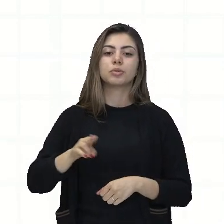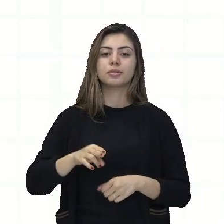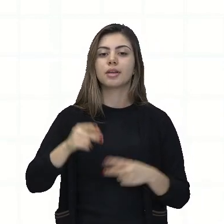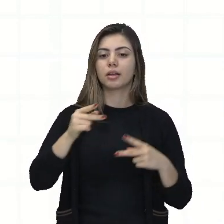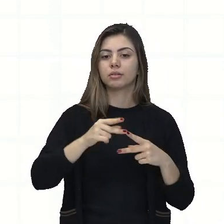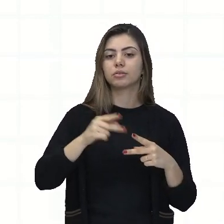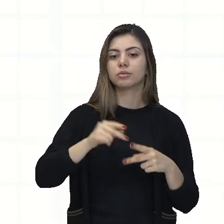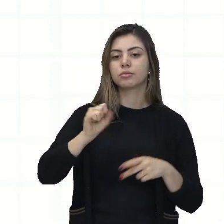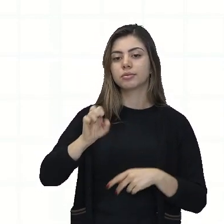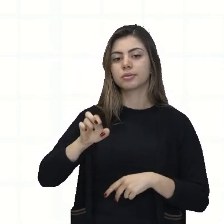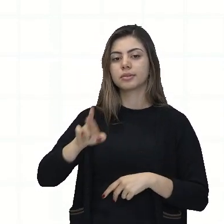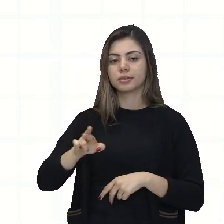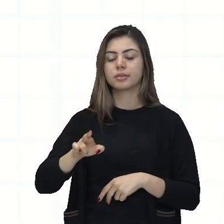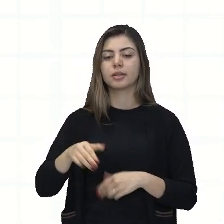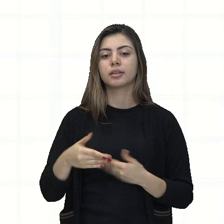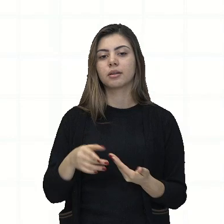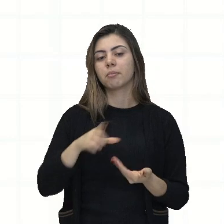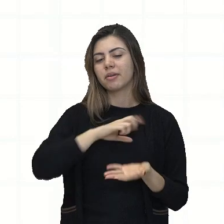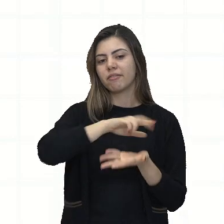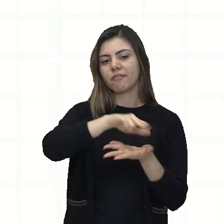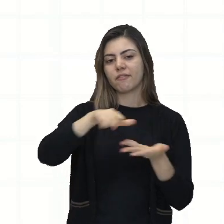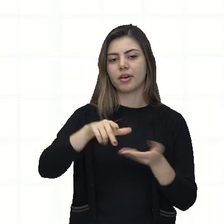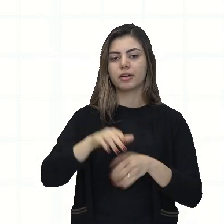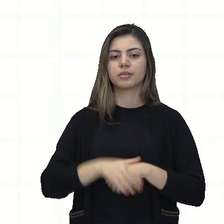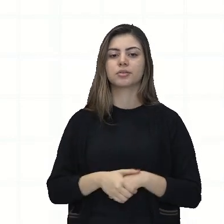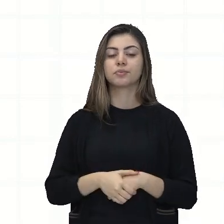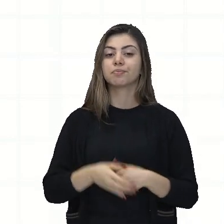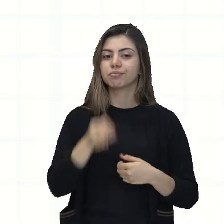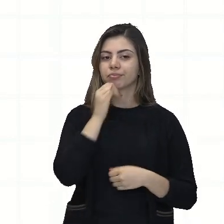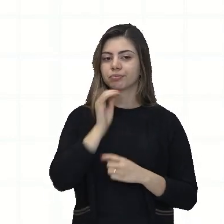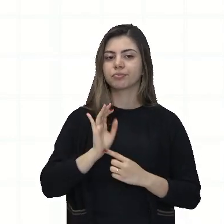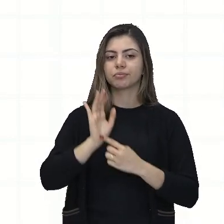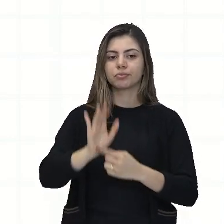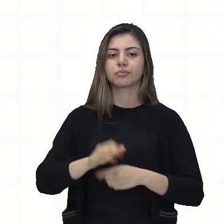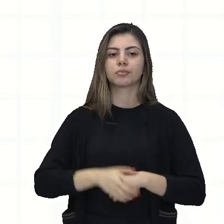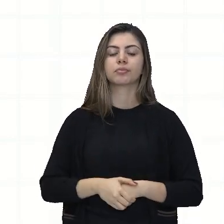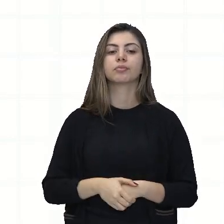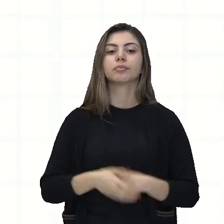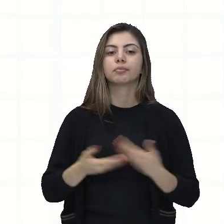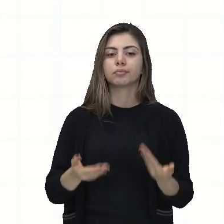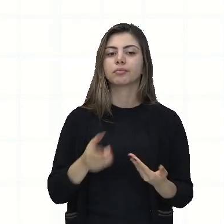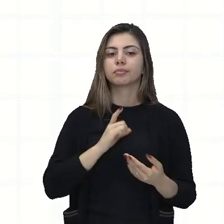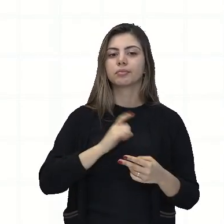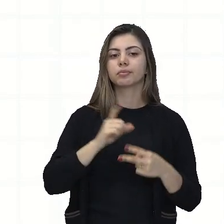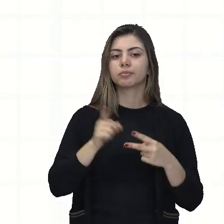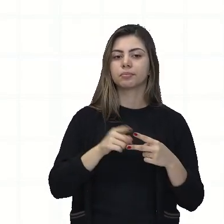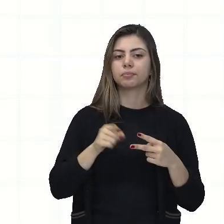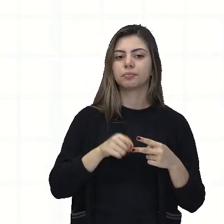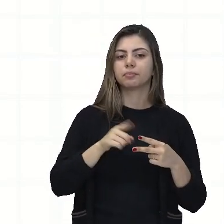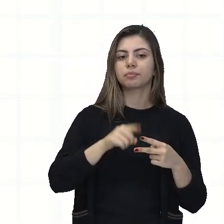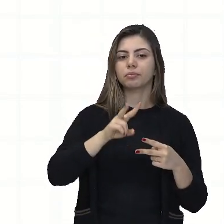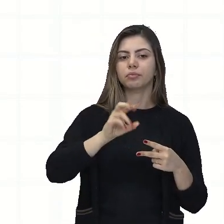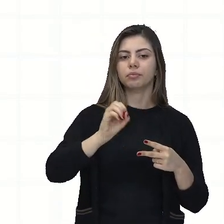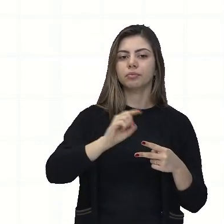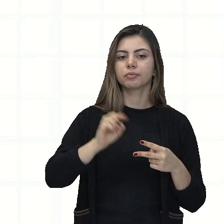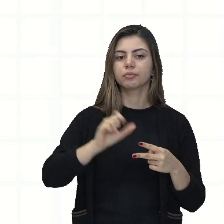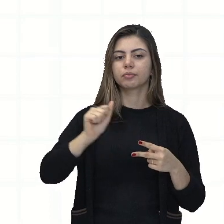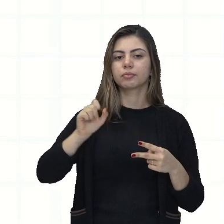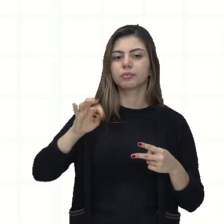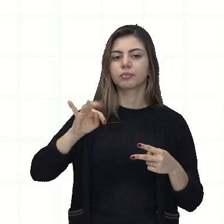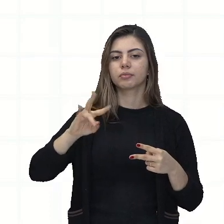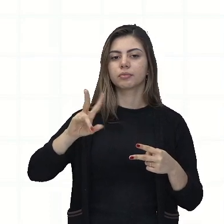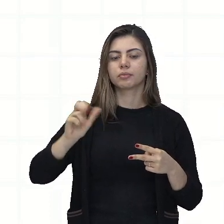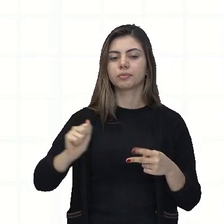outros equivalentes e o particípio do verbo. Bora para o exemplo? Então, eu tenho aqui a voz ativa. O